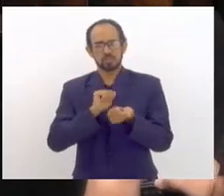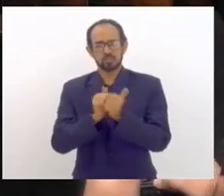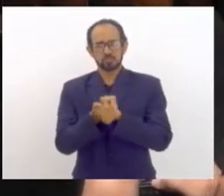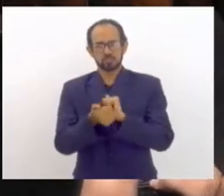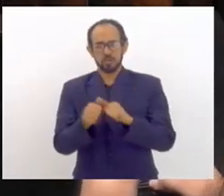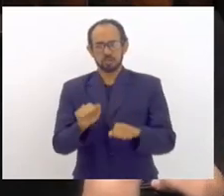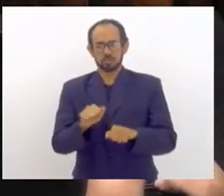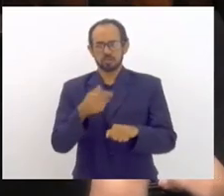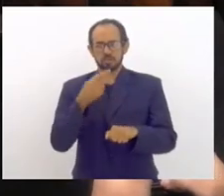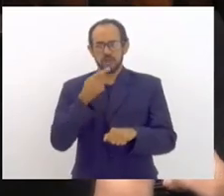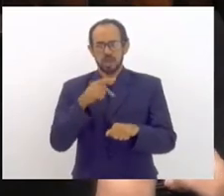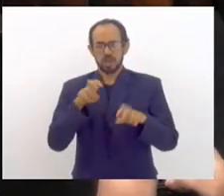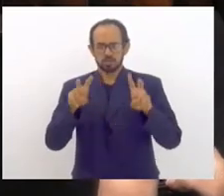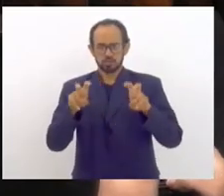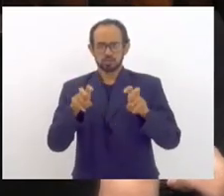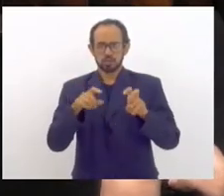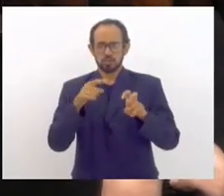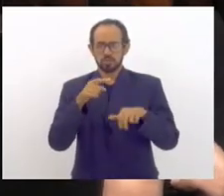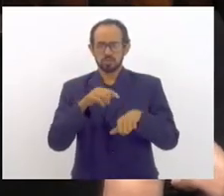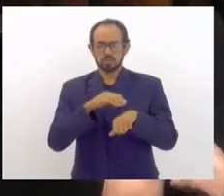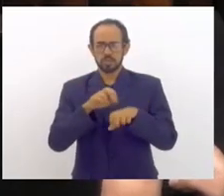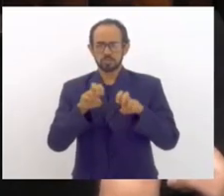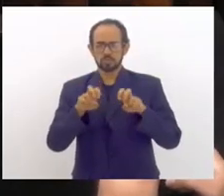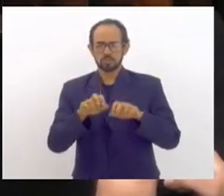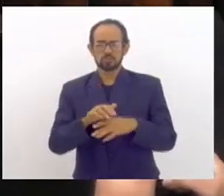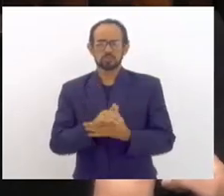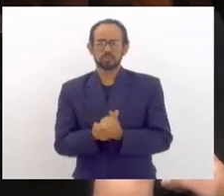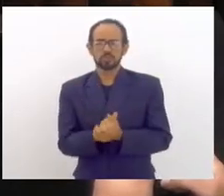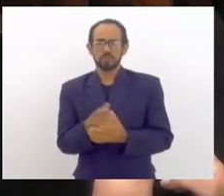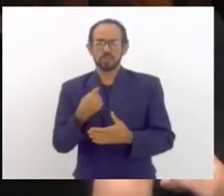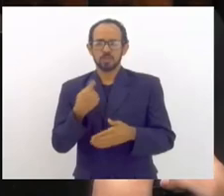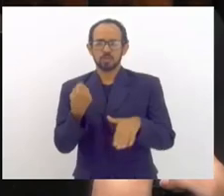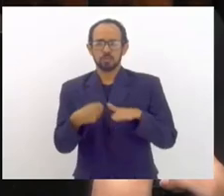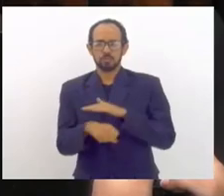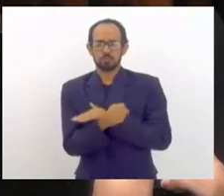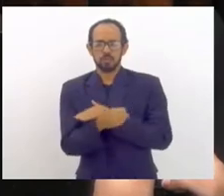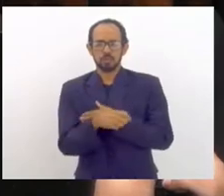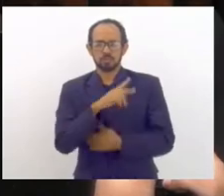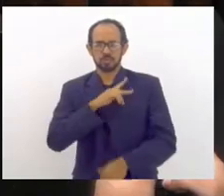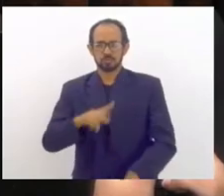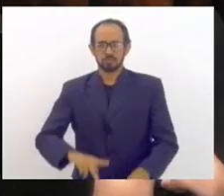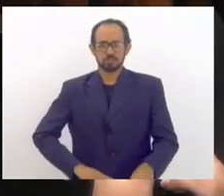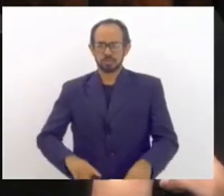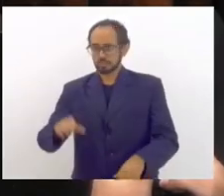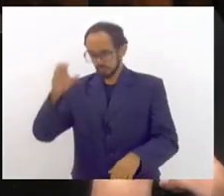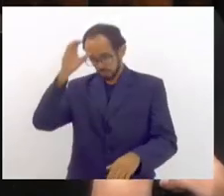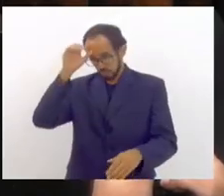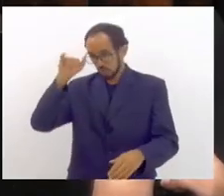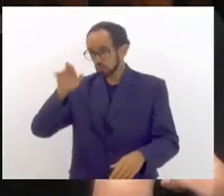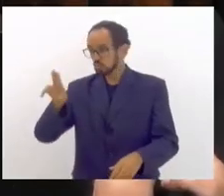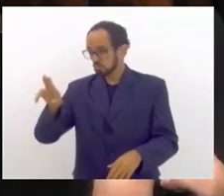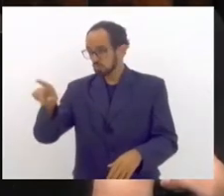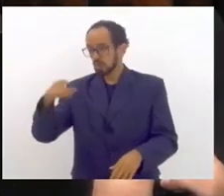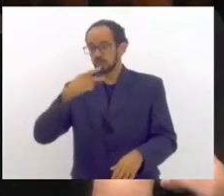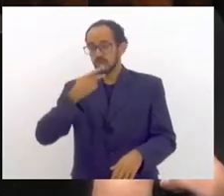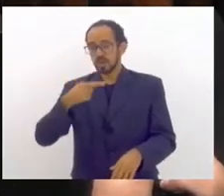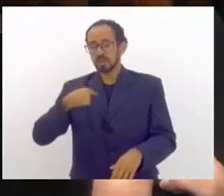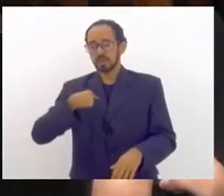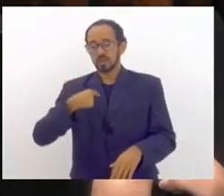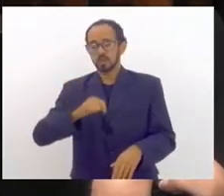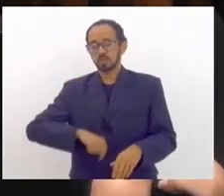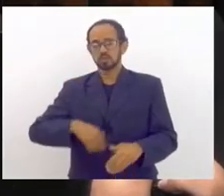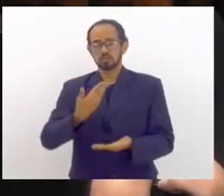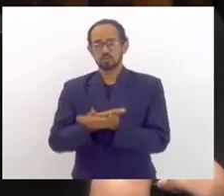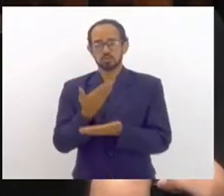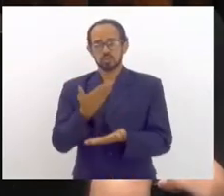isso. E eu falei hoje mais cedo lá, quando tomei posse lá, na presidência, tia Ju, e falei que eu sou oriundo